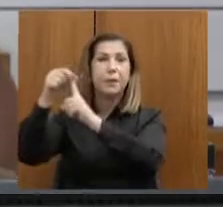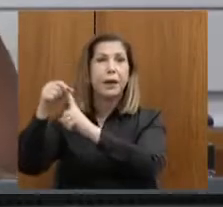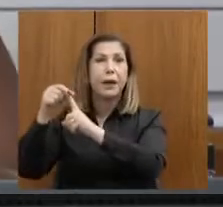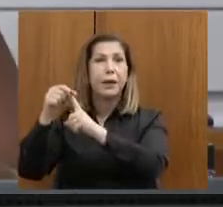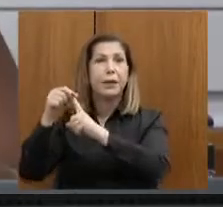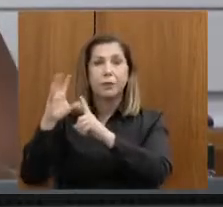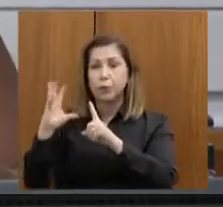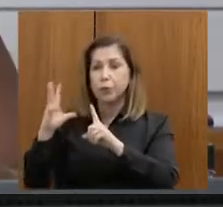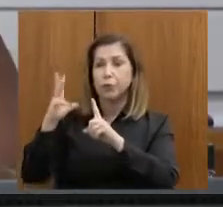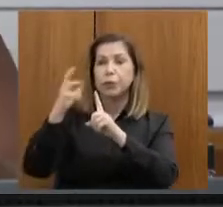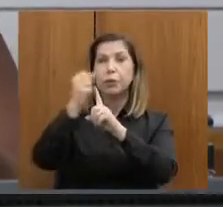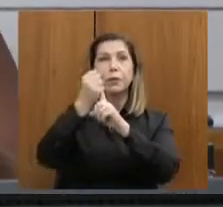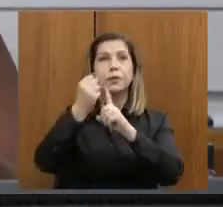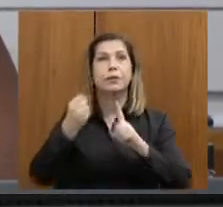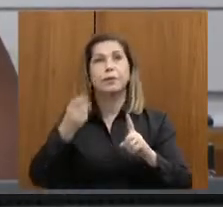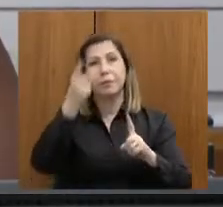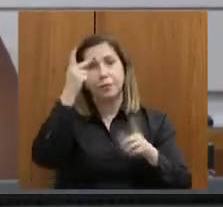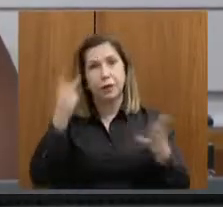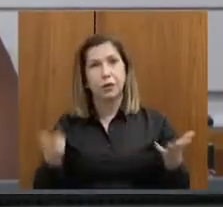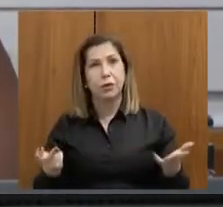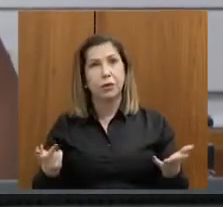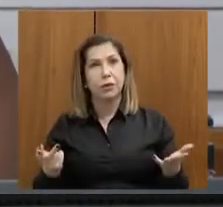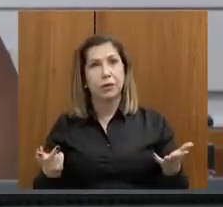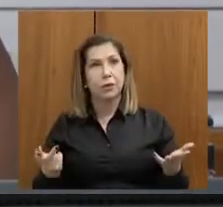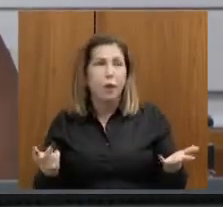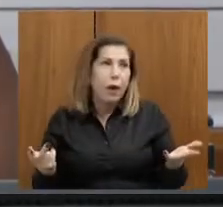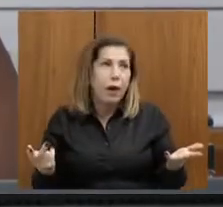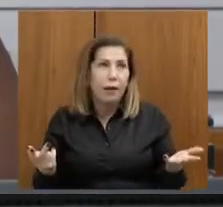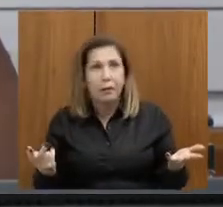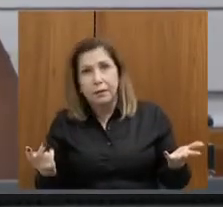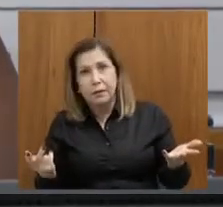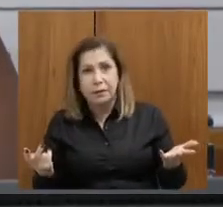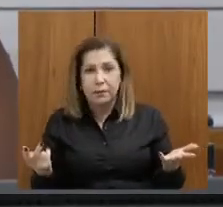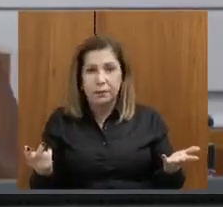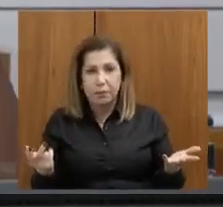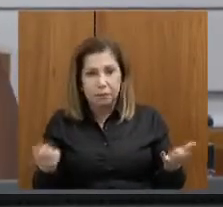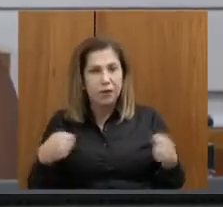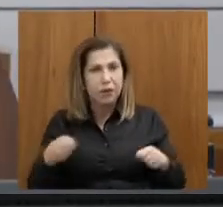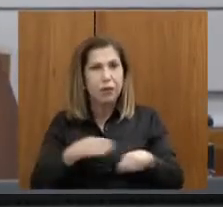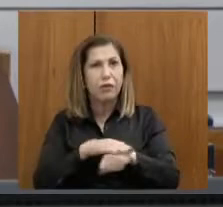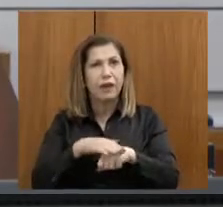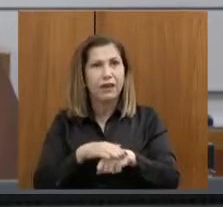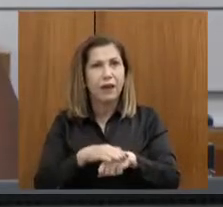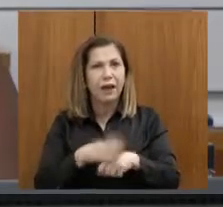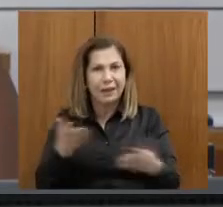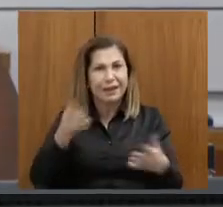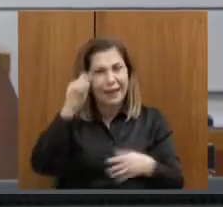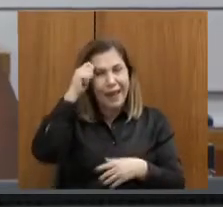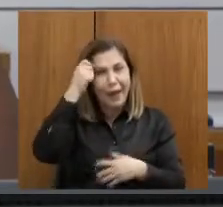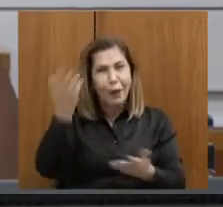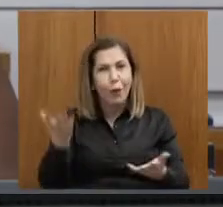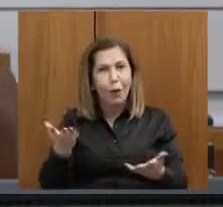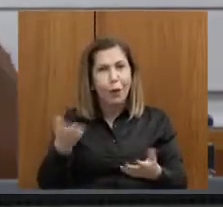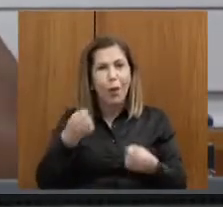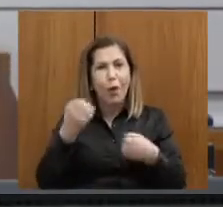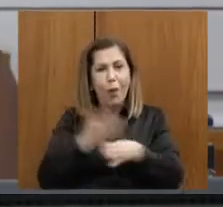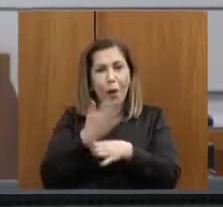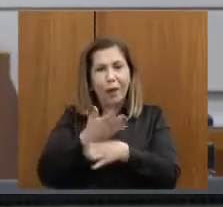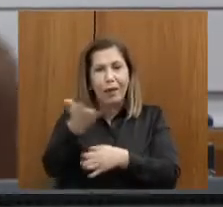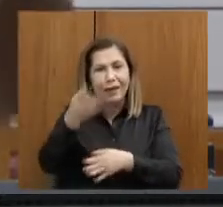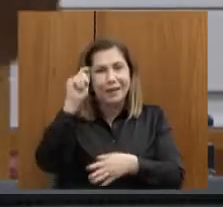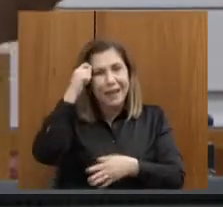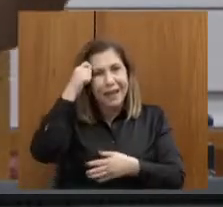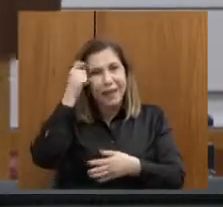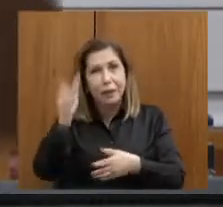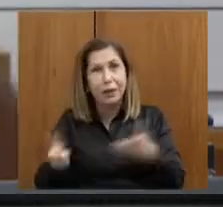o Carol pa poder conversar com as caras né ou para sua mulher não vai ter jeito que aparece nele né não tem jeito porque olha aí